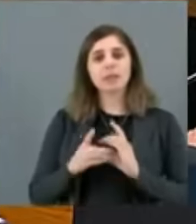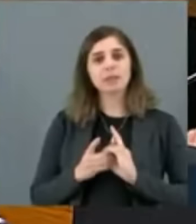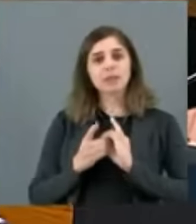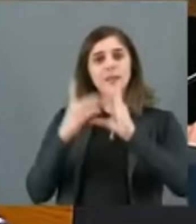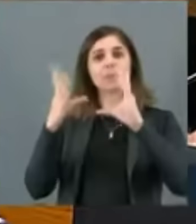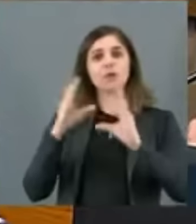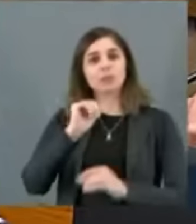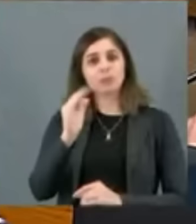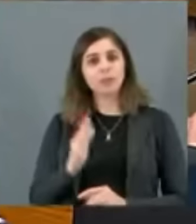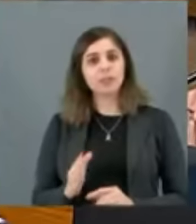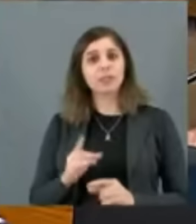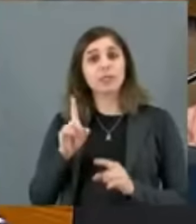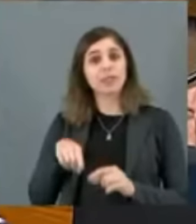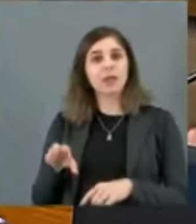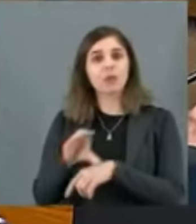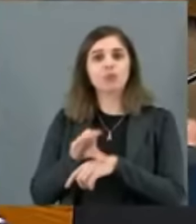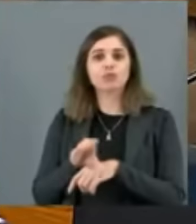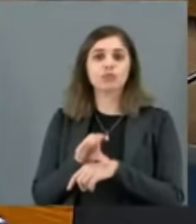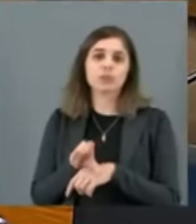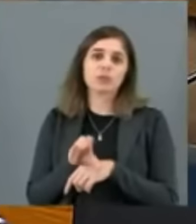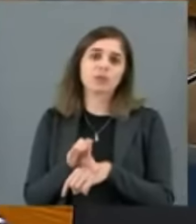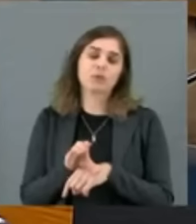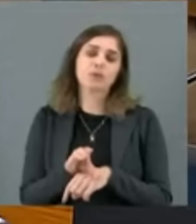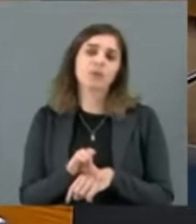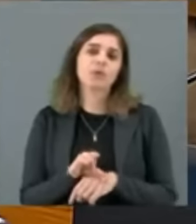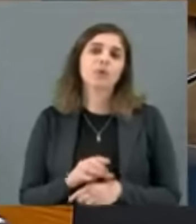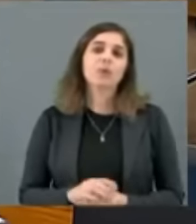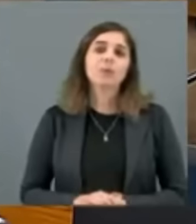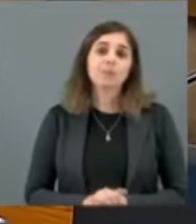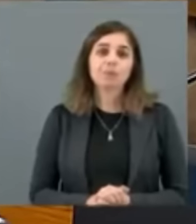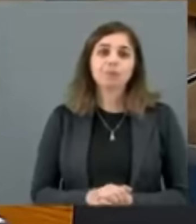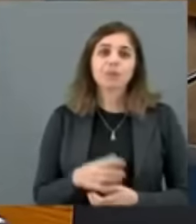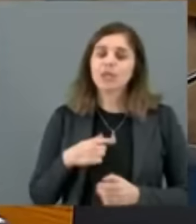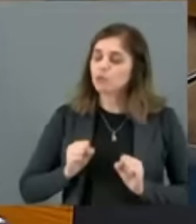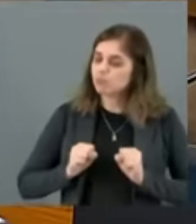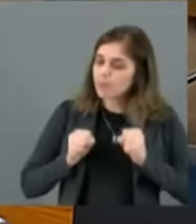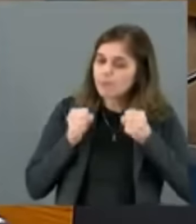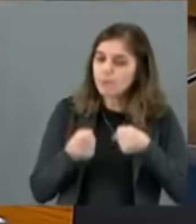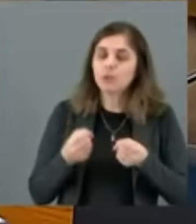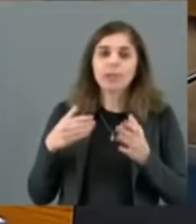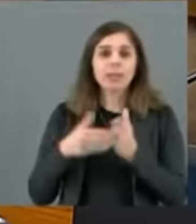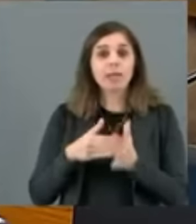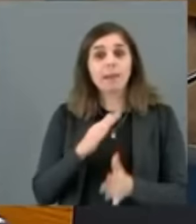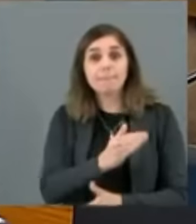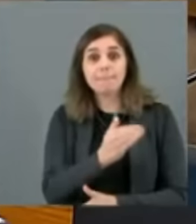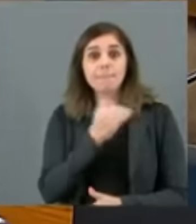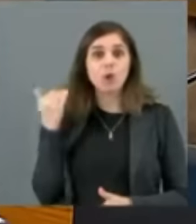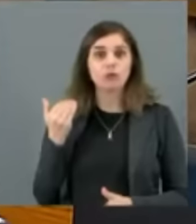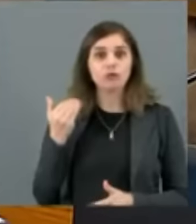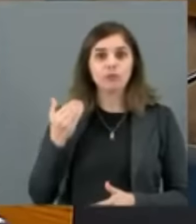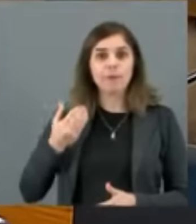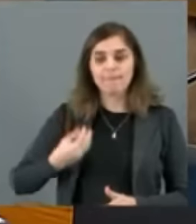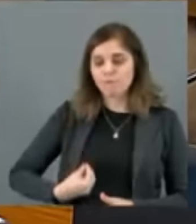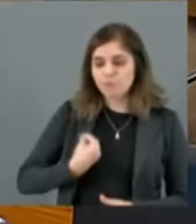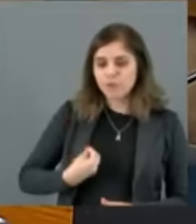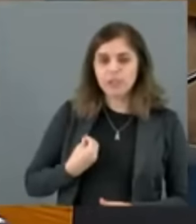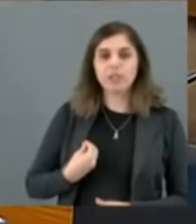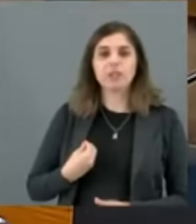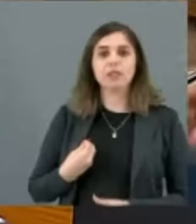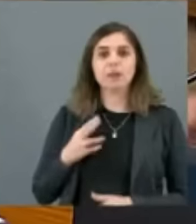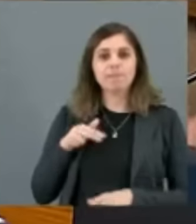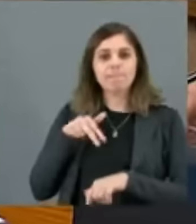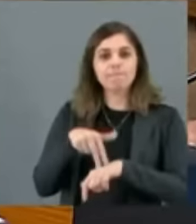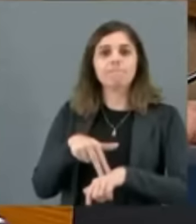que se chama Constituição da República Federativa do Brasil. Eu morro defendendo aqui, enquanto Deus me der vida, vez e voz, a